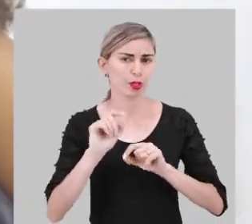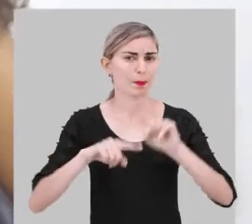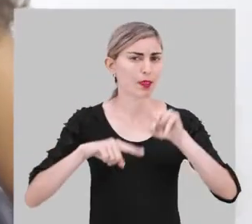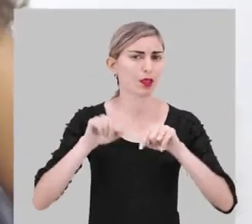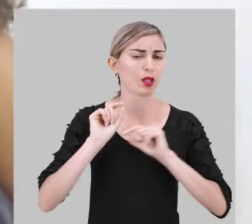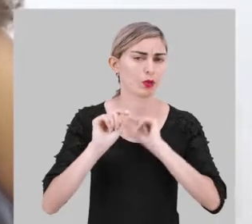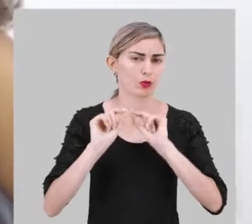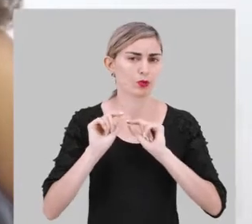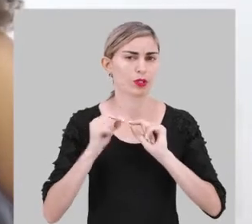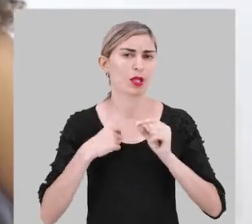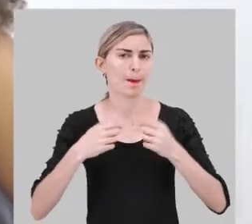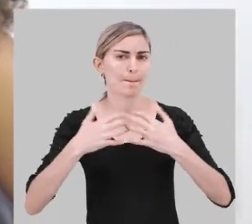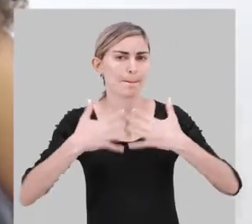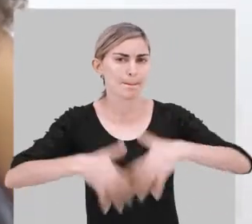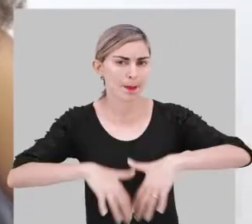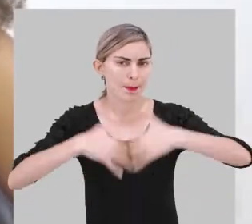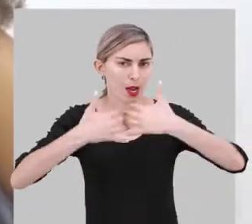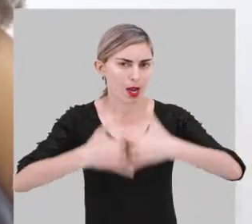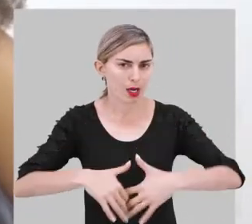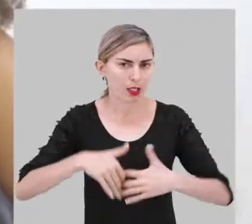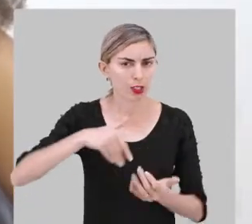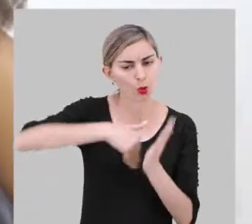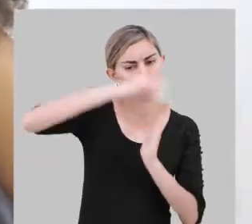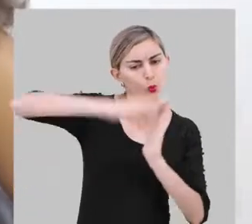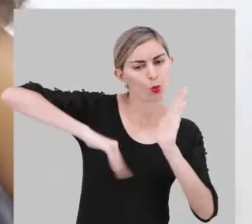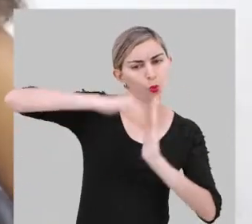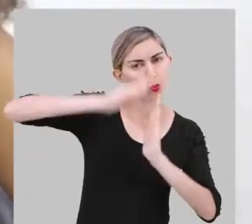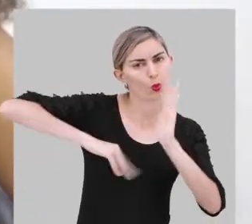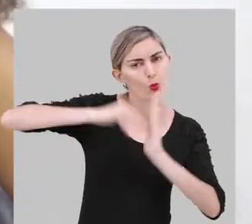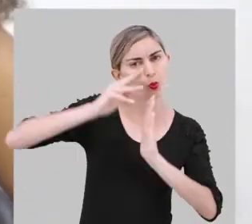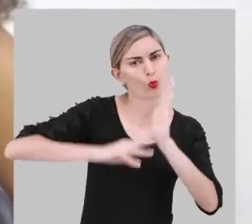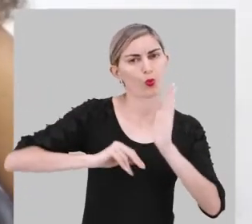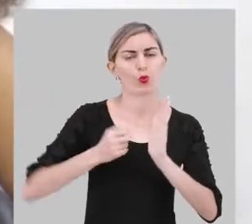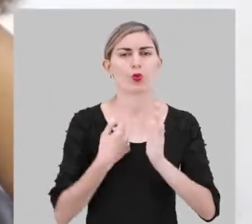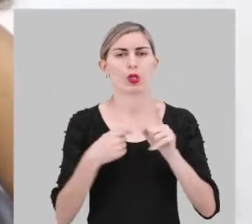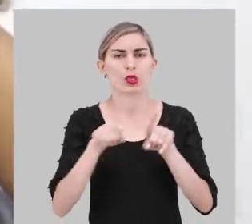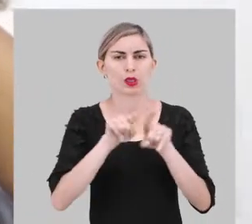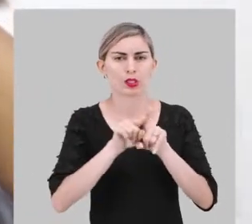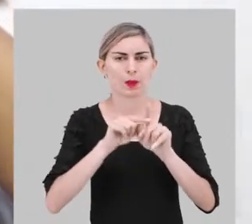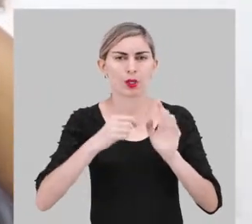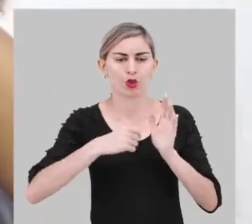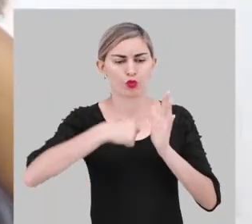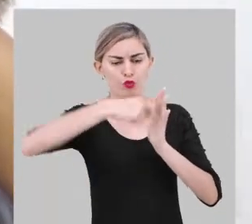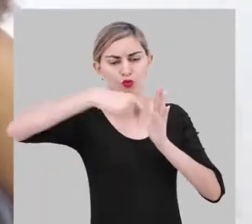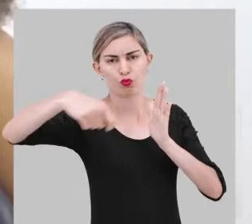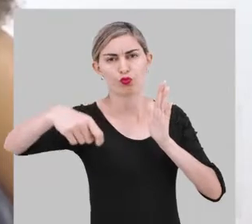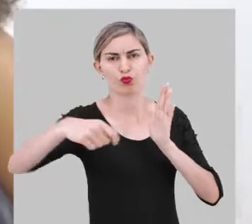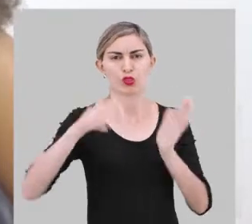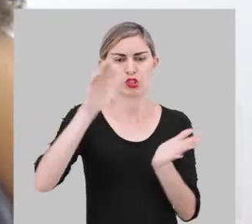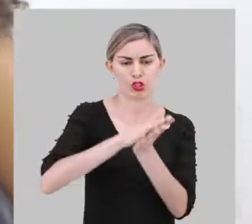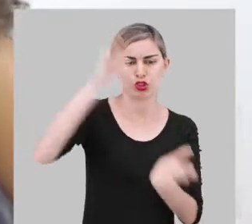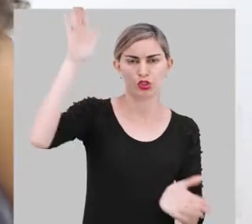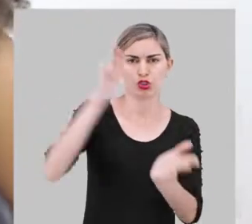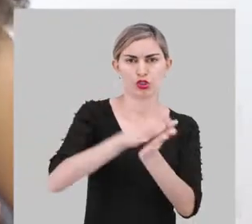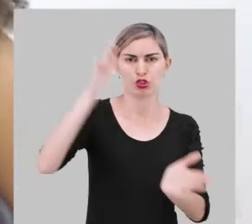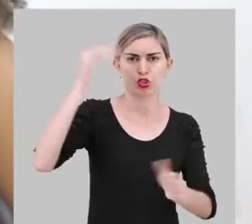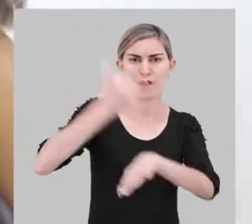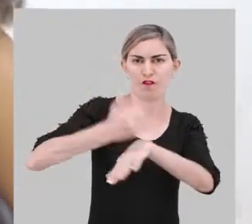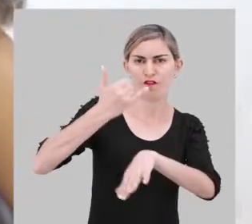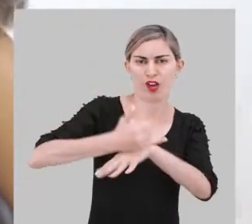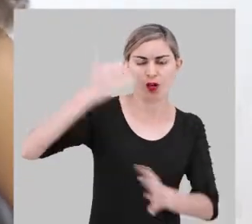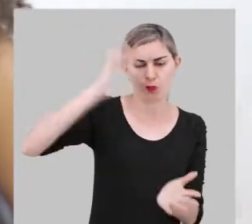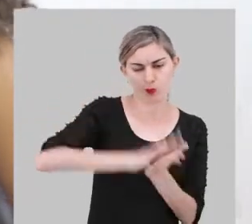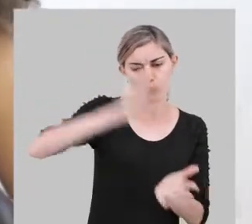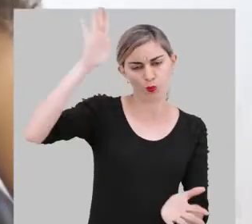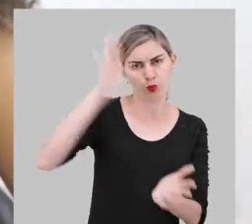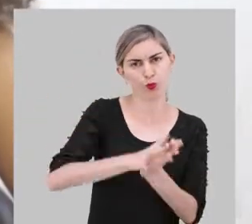são a máquina de envernizamento, a máquina que faz a litografia da chapa de aço, da folha